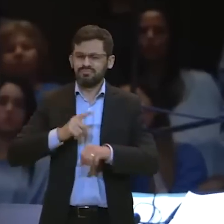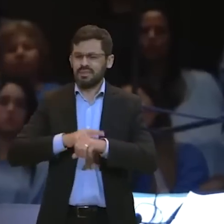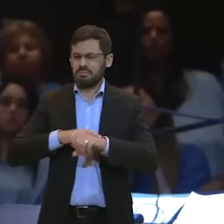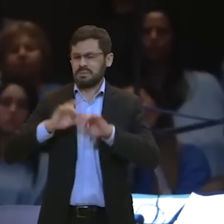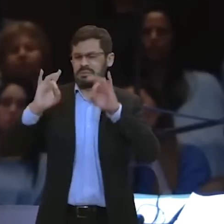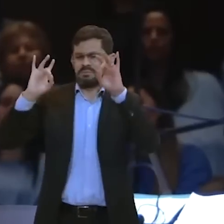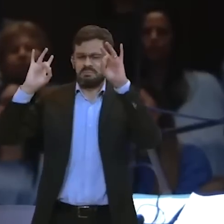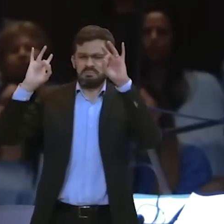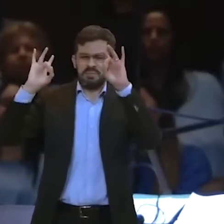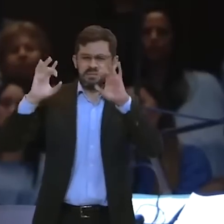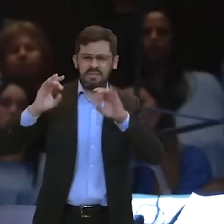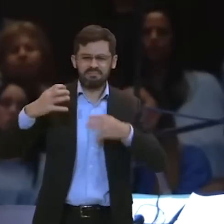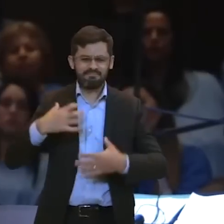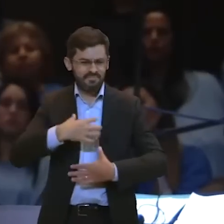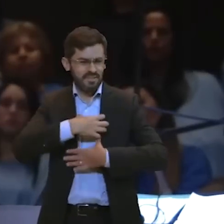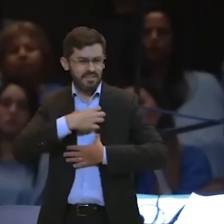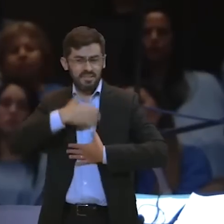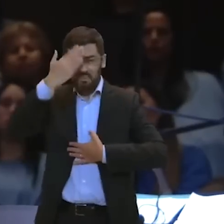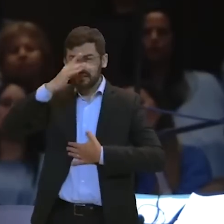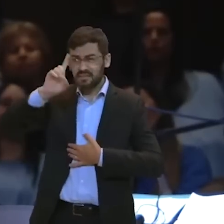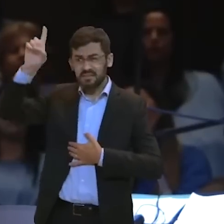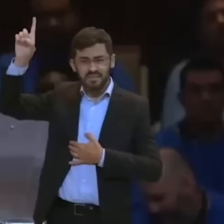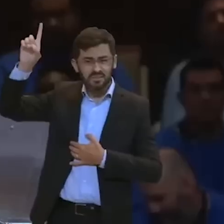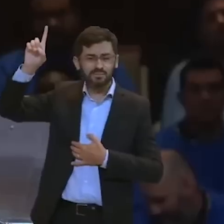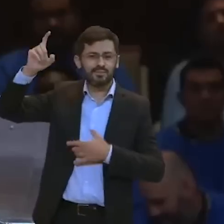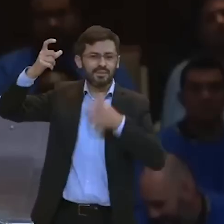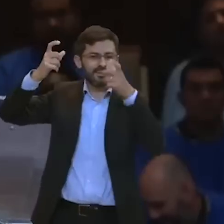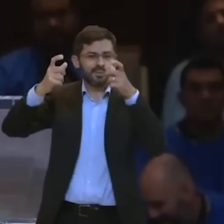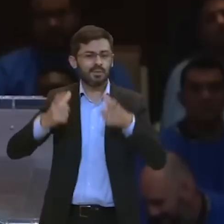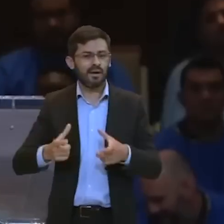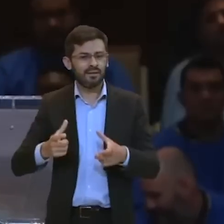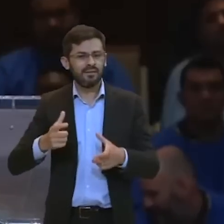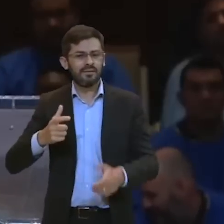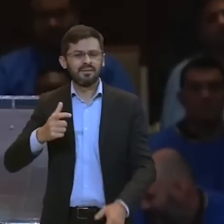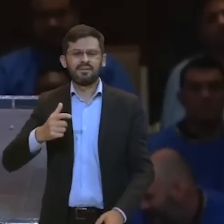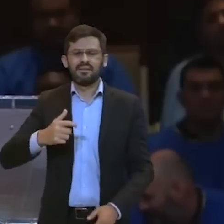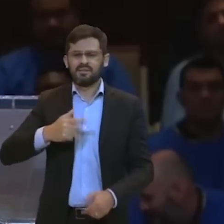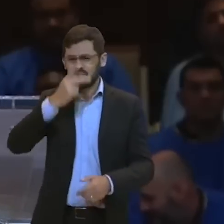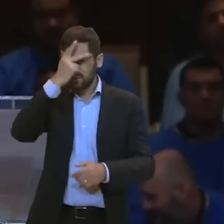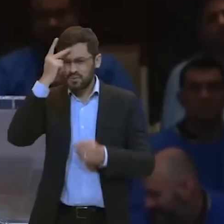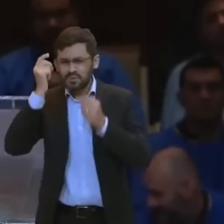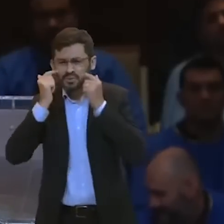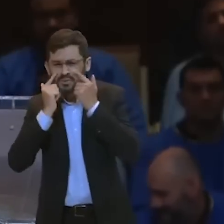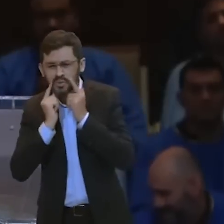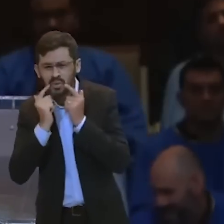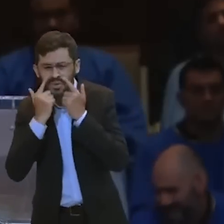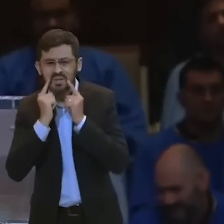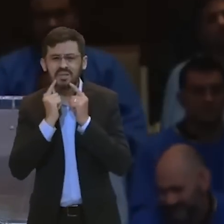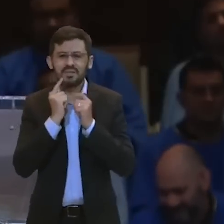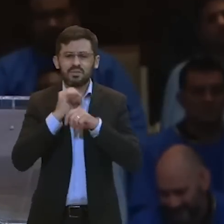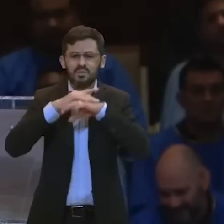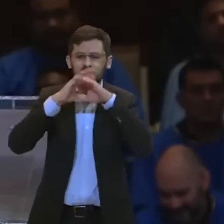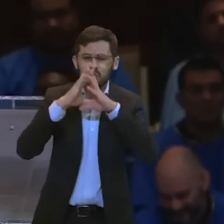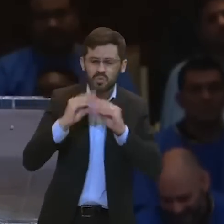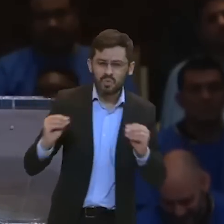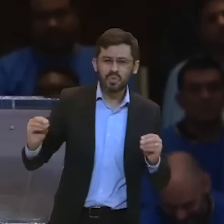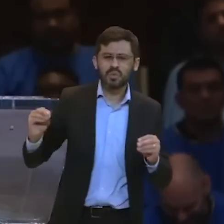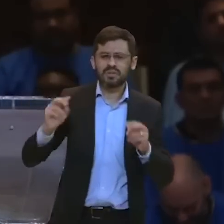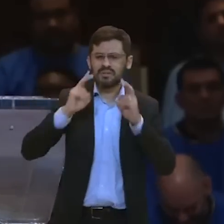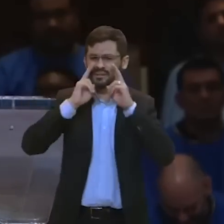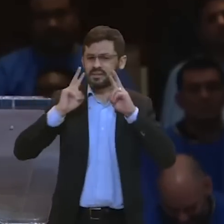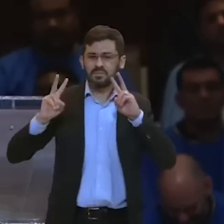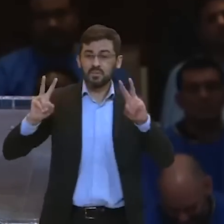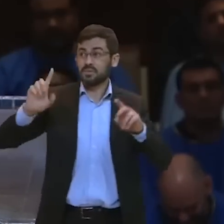tão grande, tão grande, tão grande. Choro, curas, testemunhos, revelações